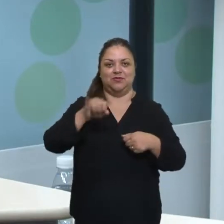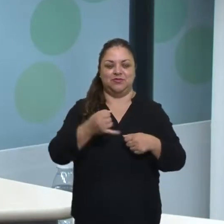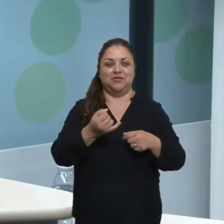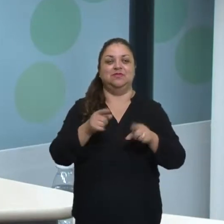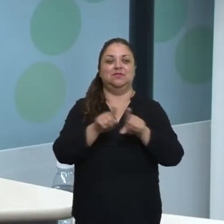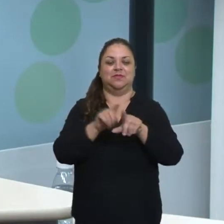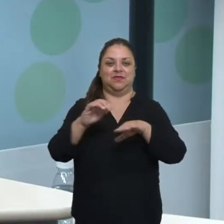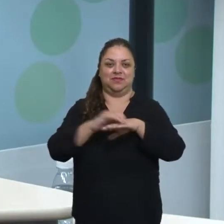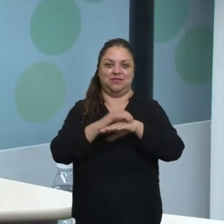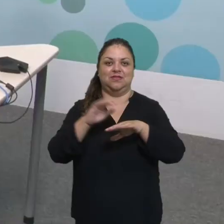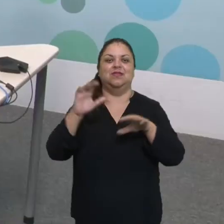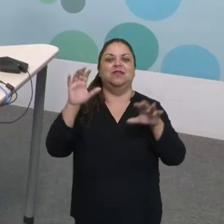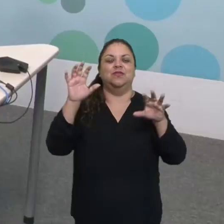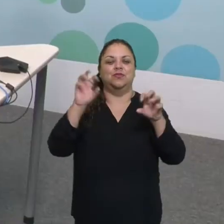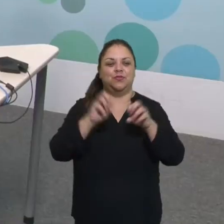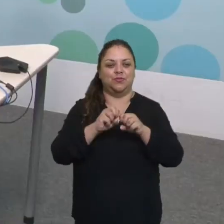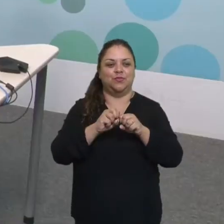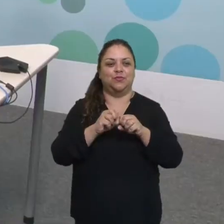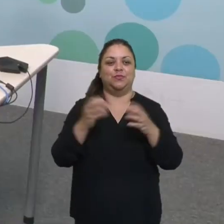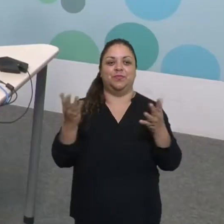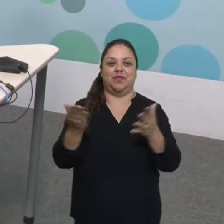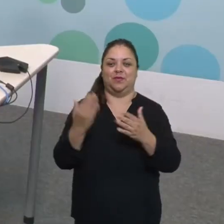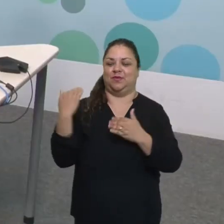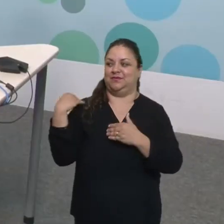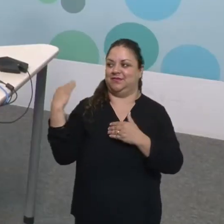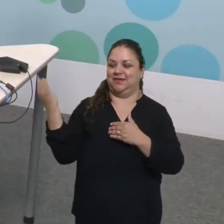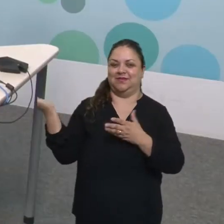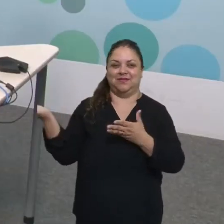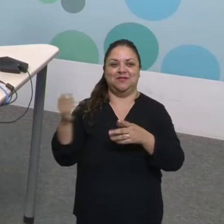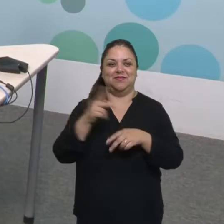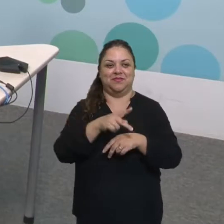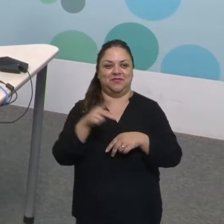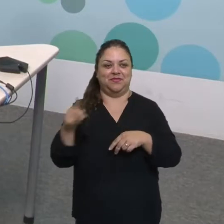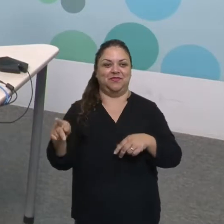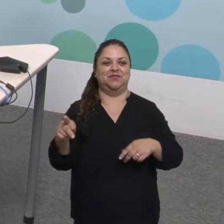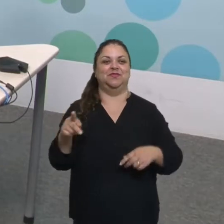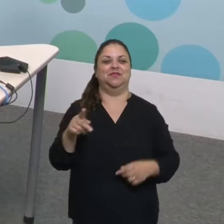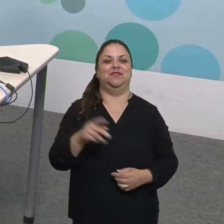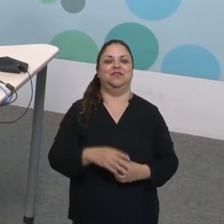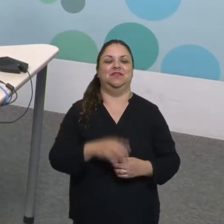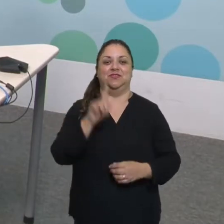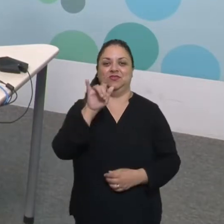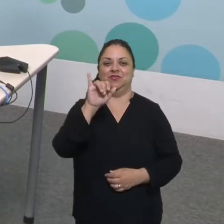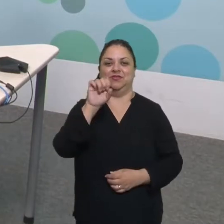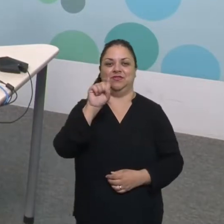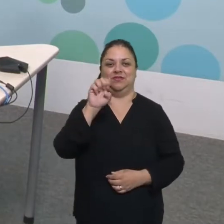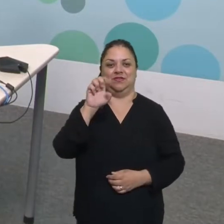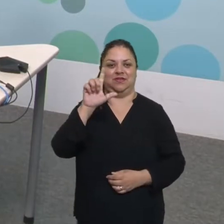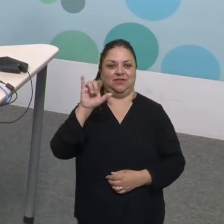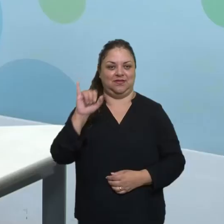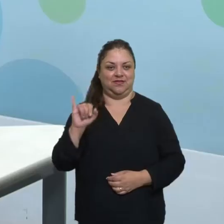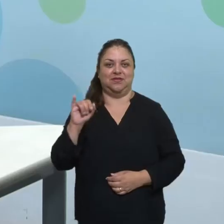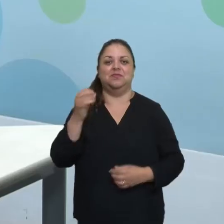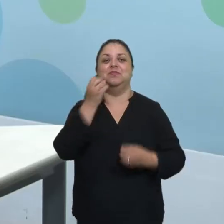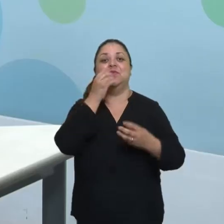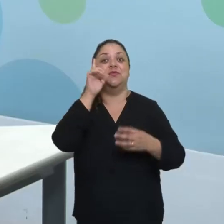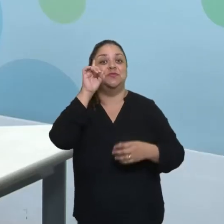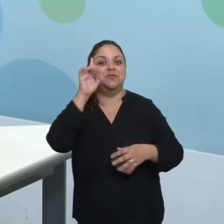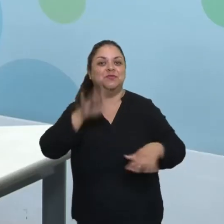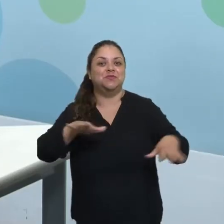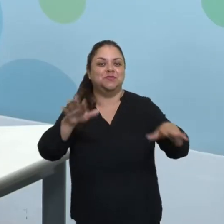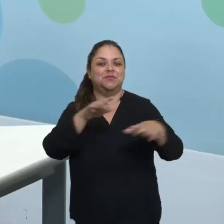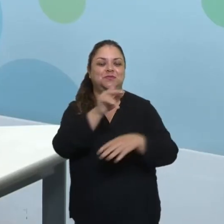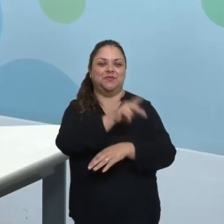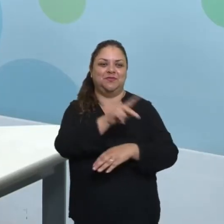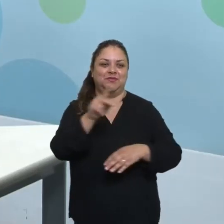meu lado está também a formadora Gisele Teles Bom dia professora Ademir Bom dia a todos os professores sejam todos muito bem